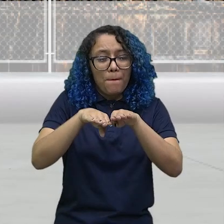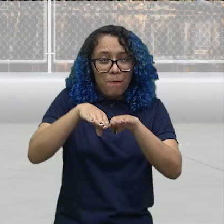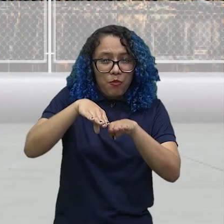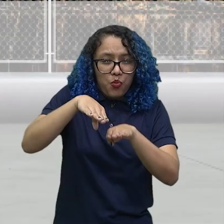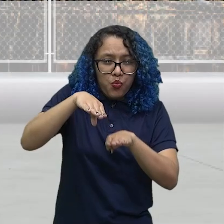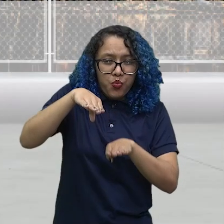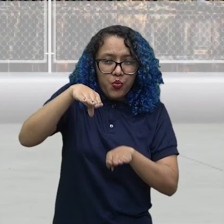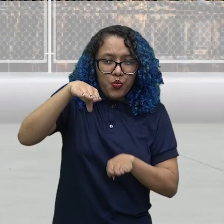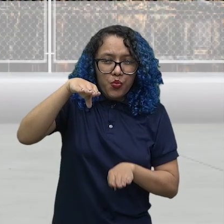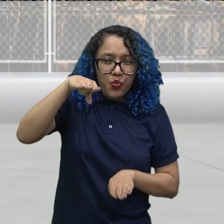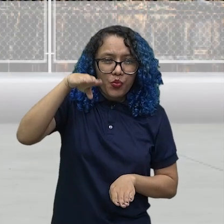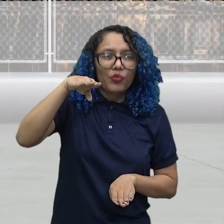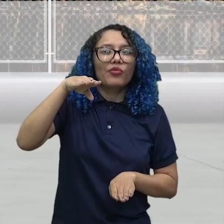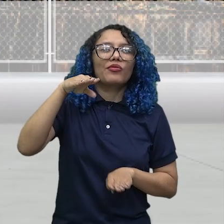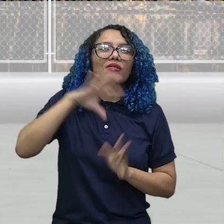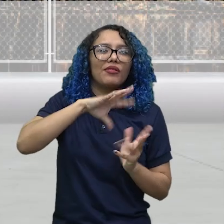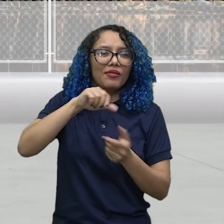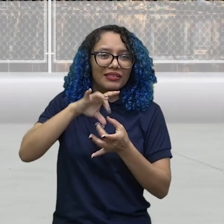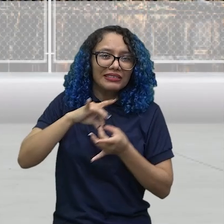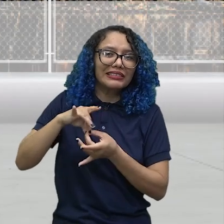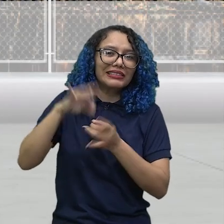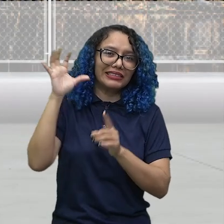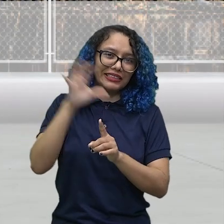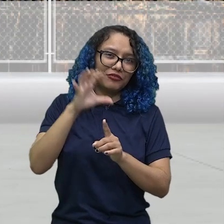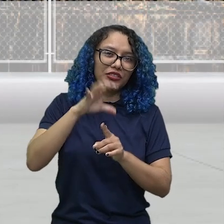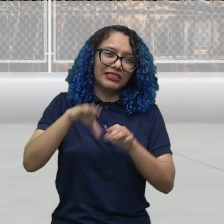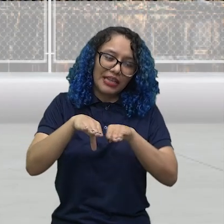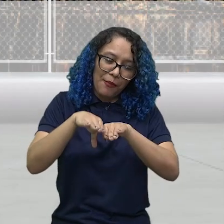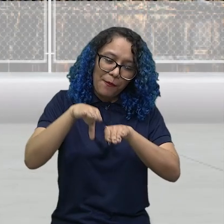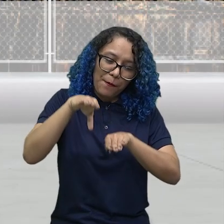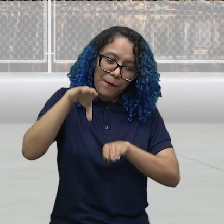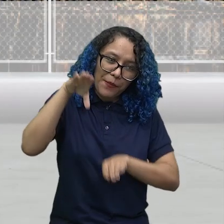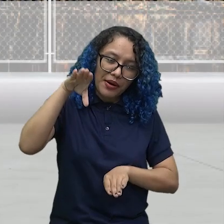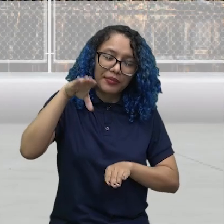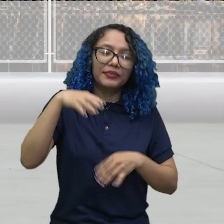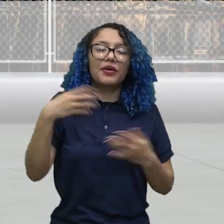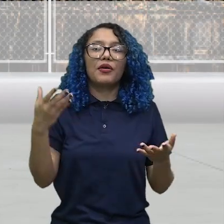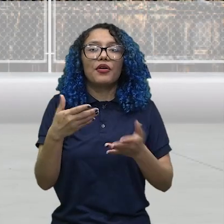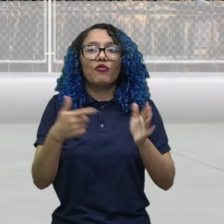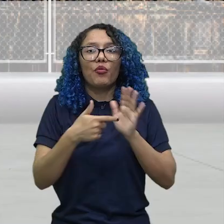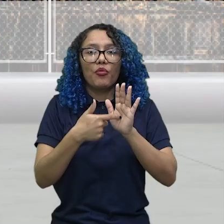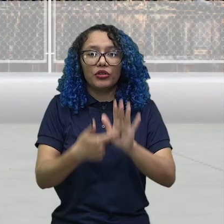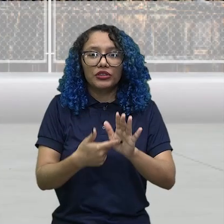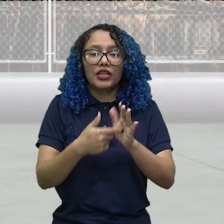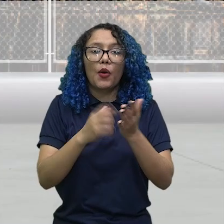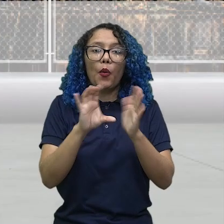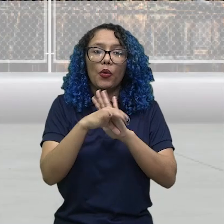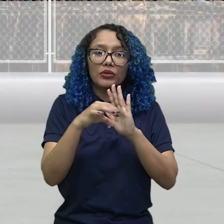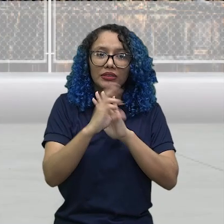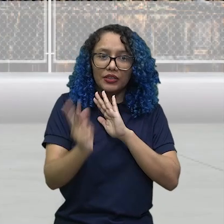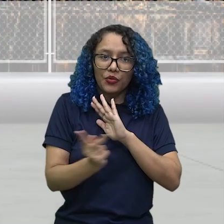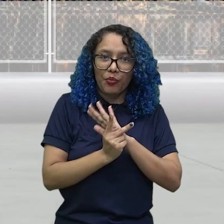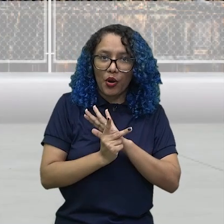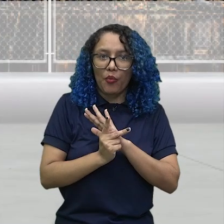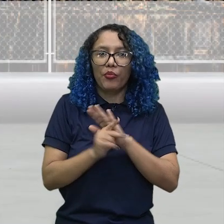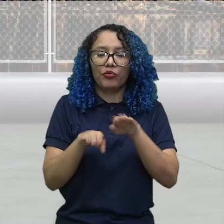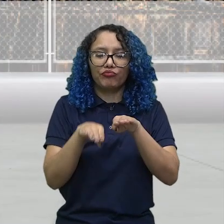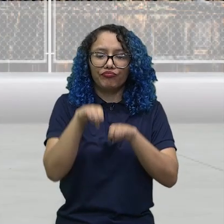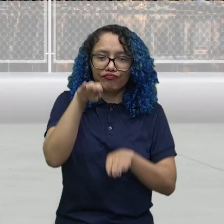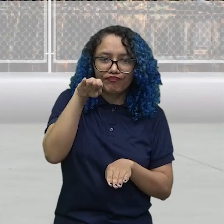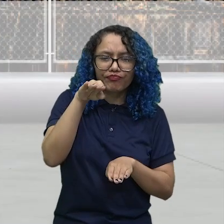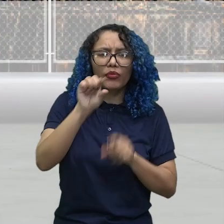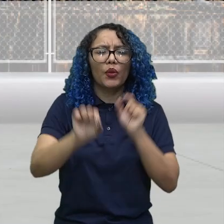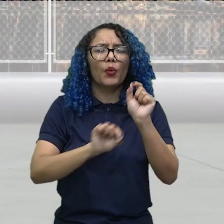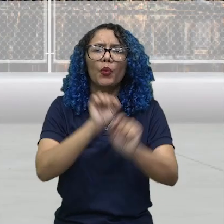com o processo de globalização, tá? Bem, vou começar definindo o que é desigualdade. A